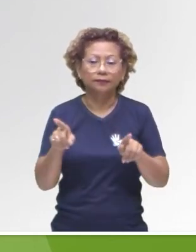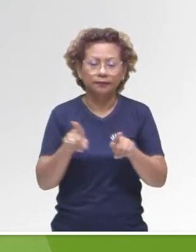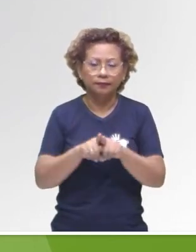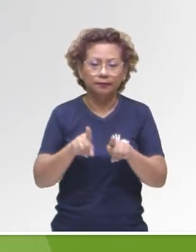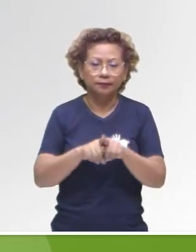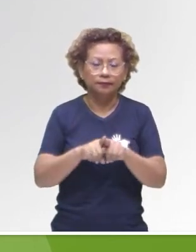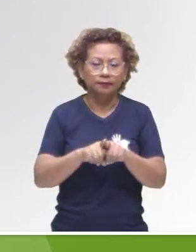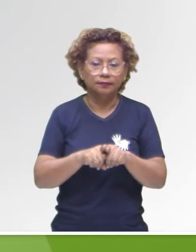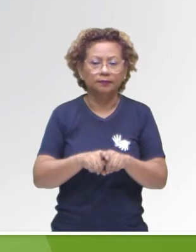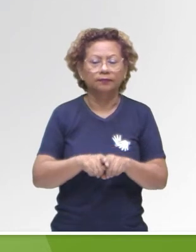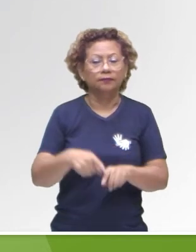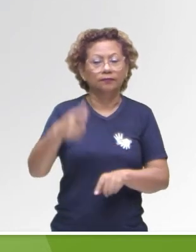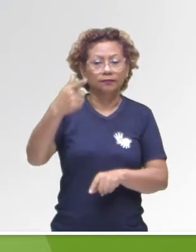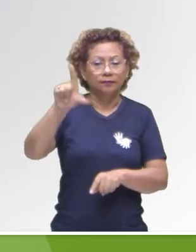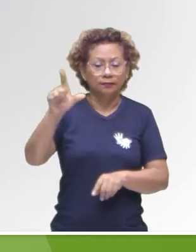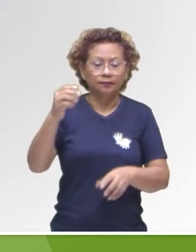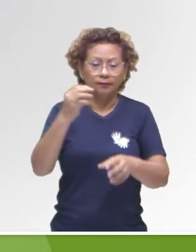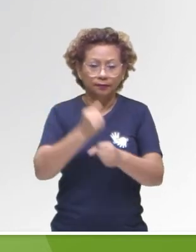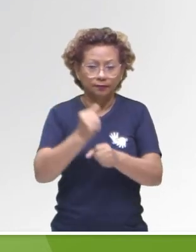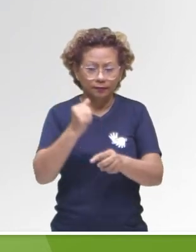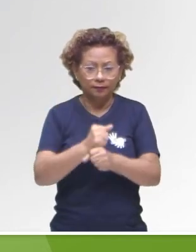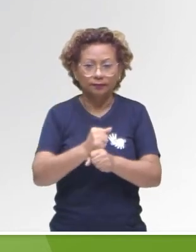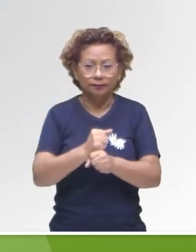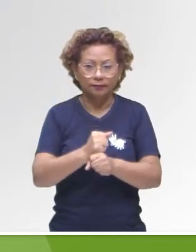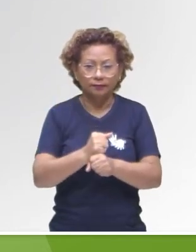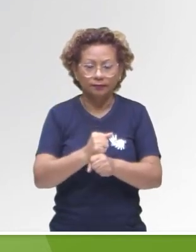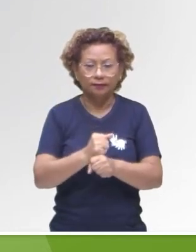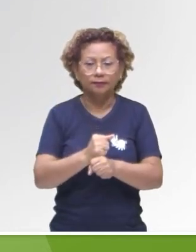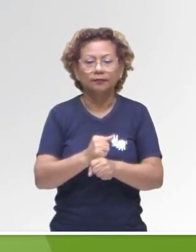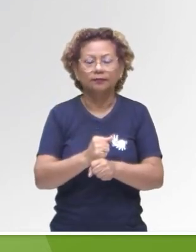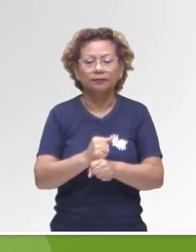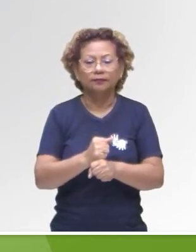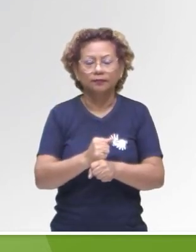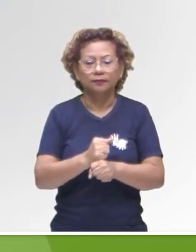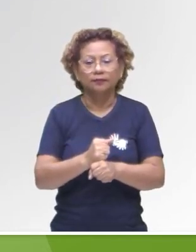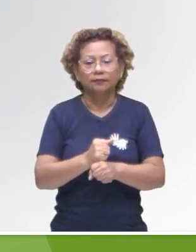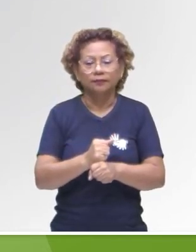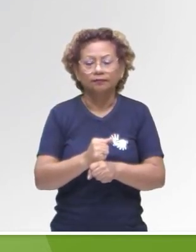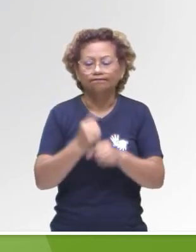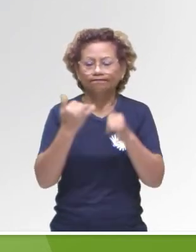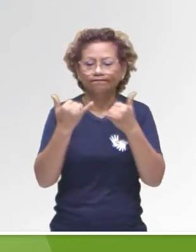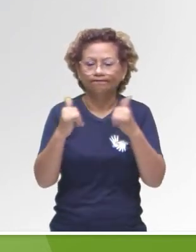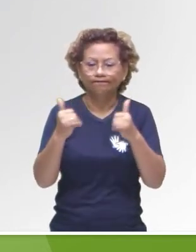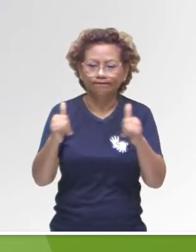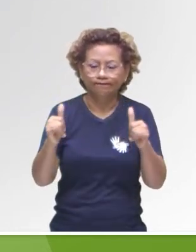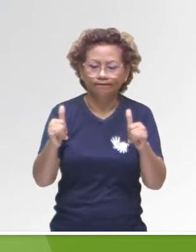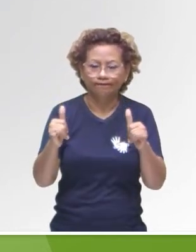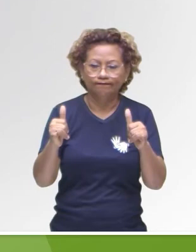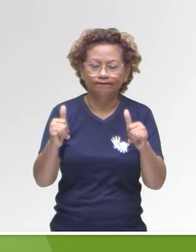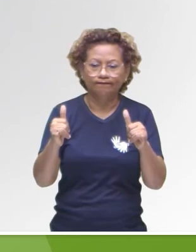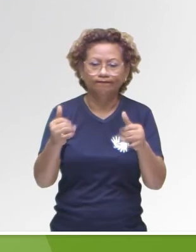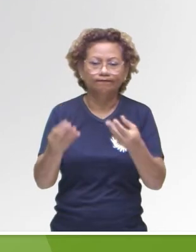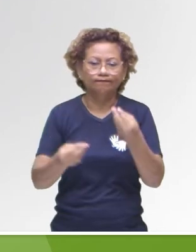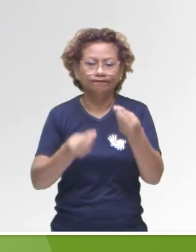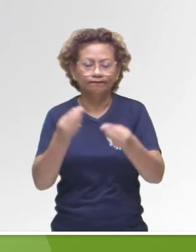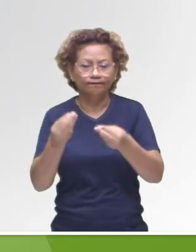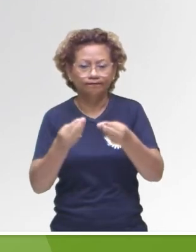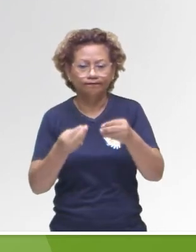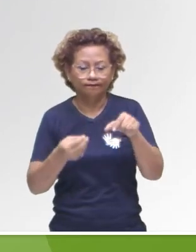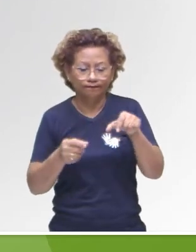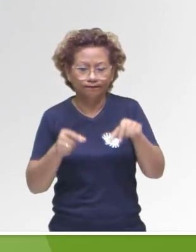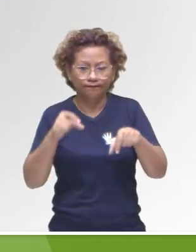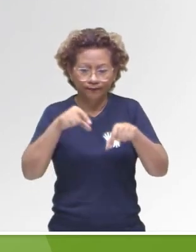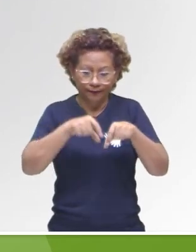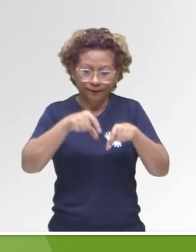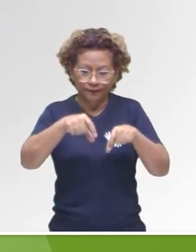calcular capacitância equivalente, dependendo da forma com que os capacitores estão associados. Essa